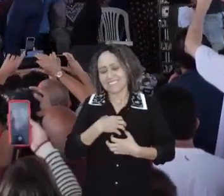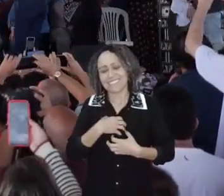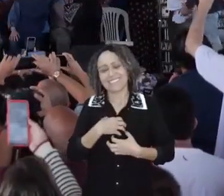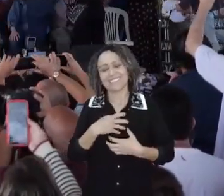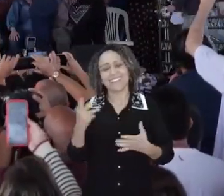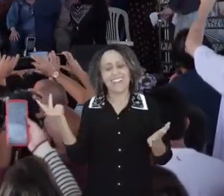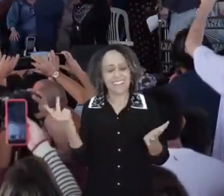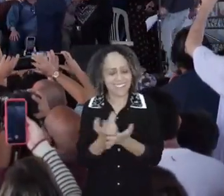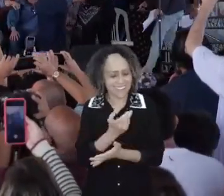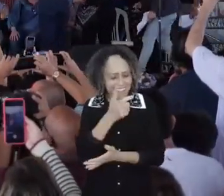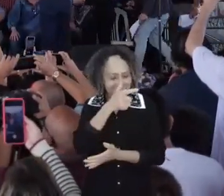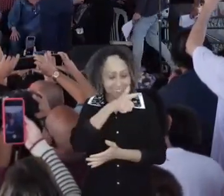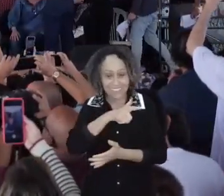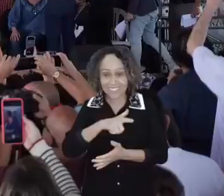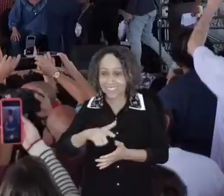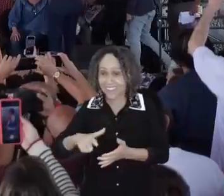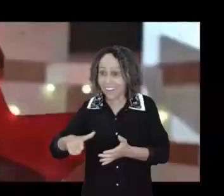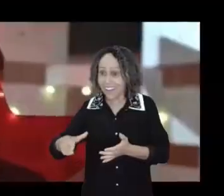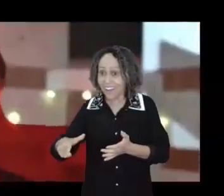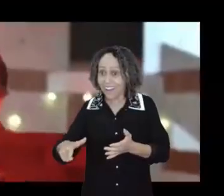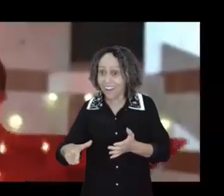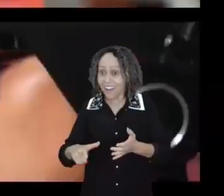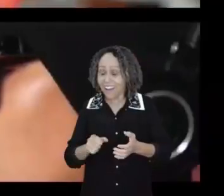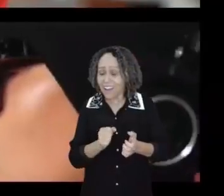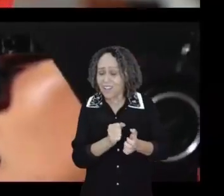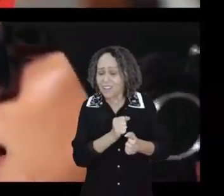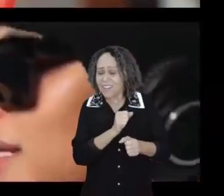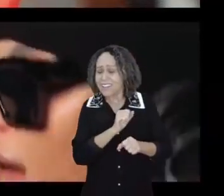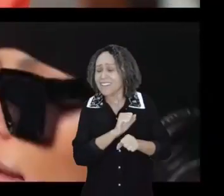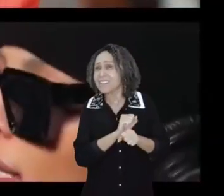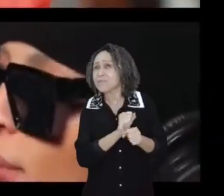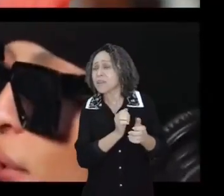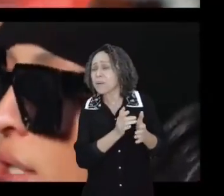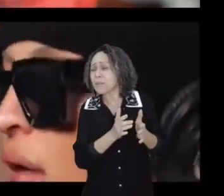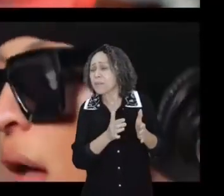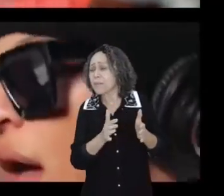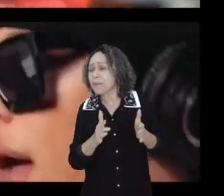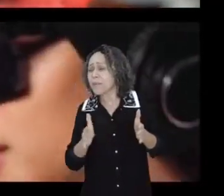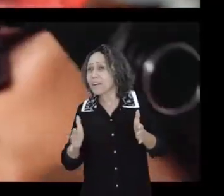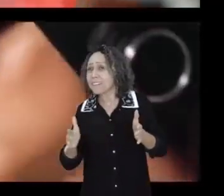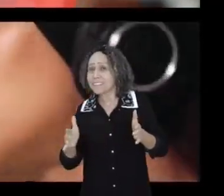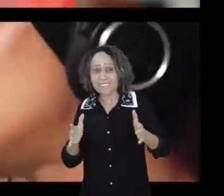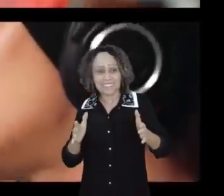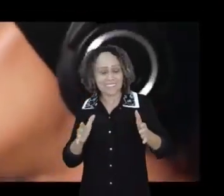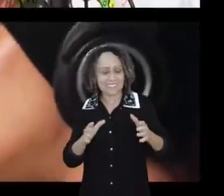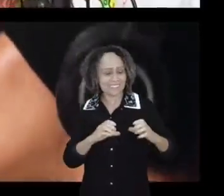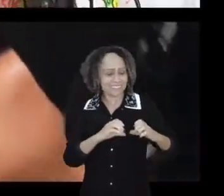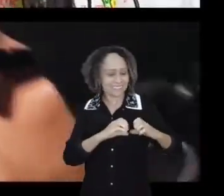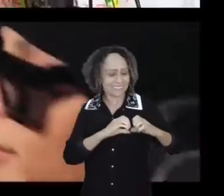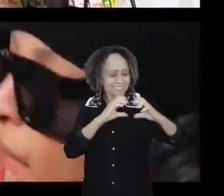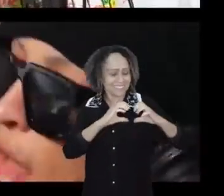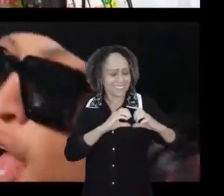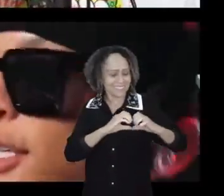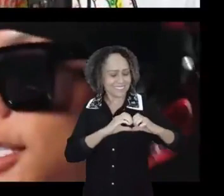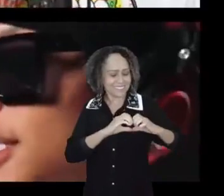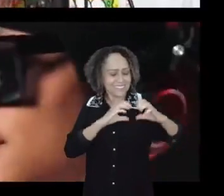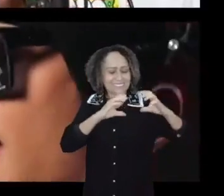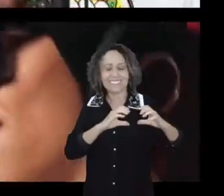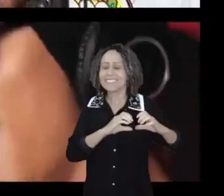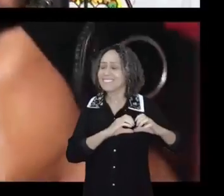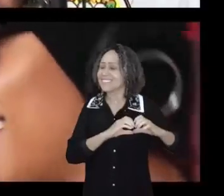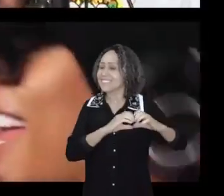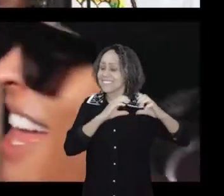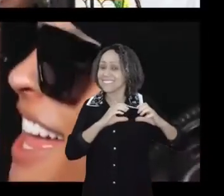muito tempo esperei, e o coração segue pulsando. Sem medo